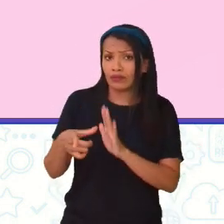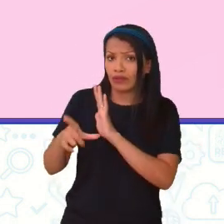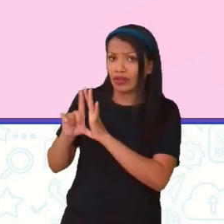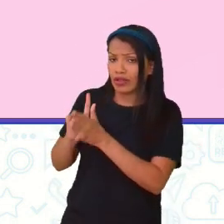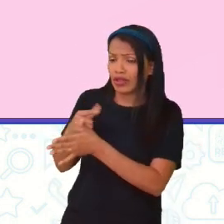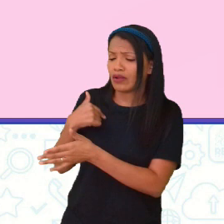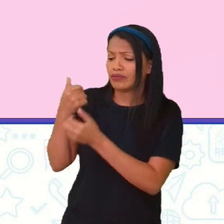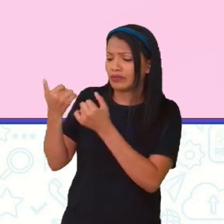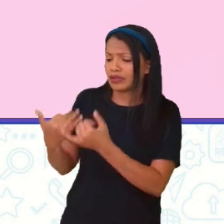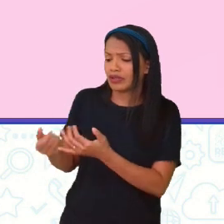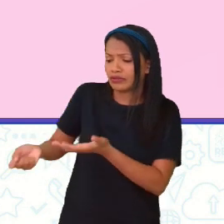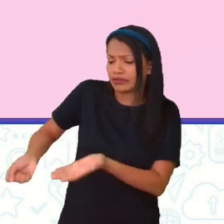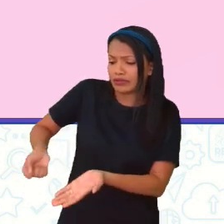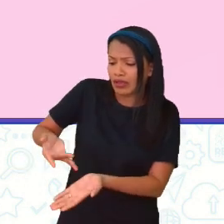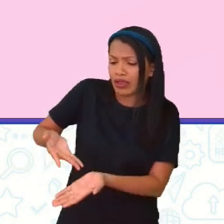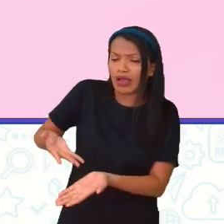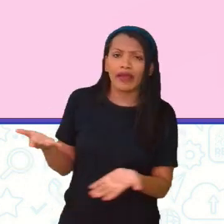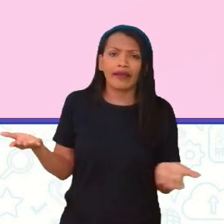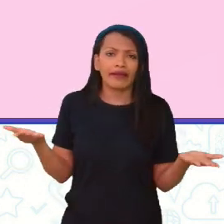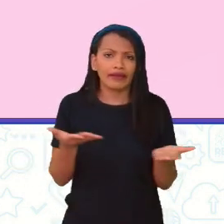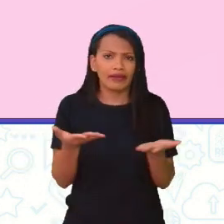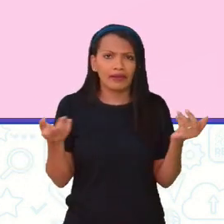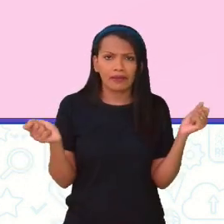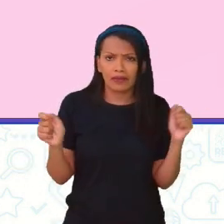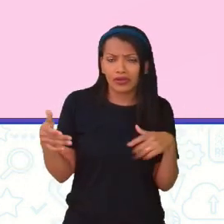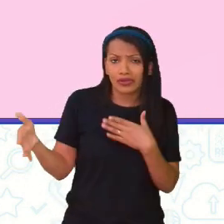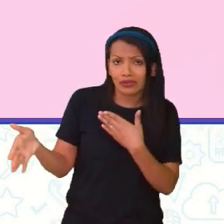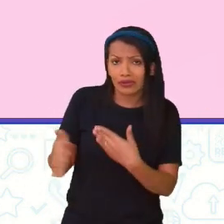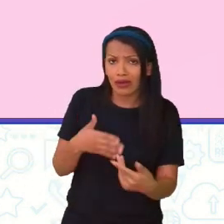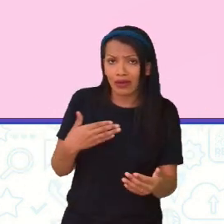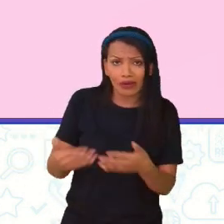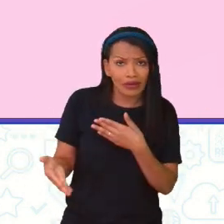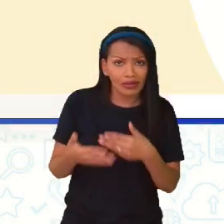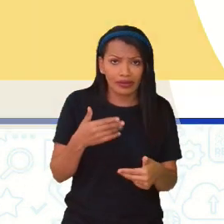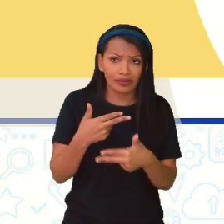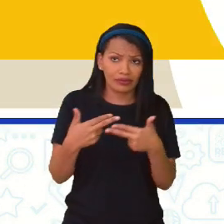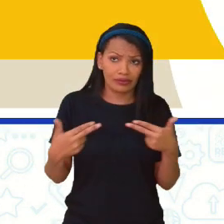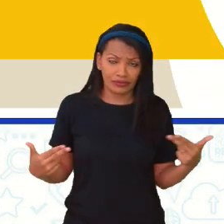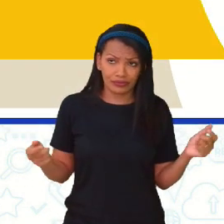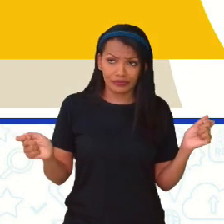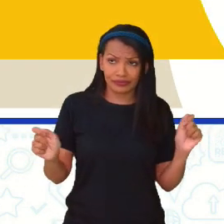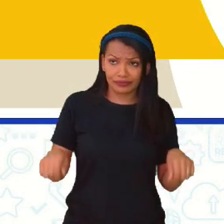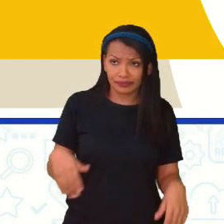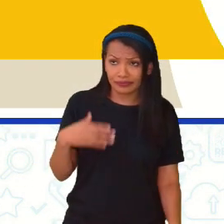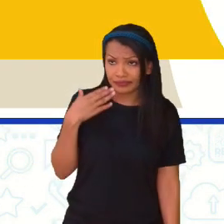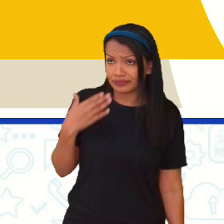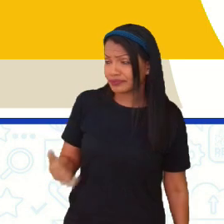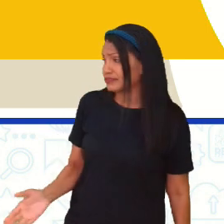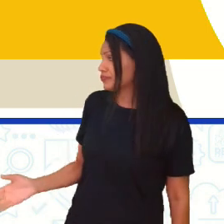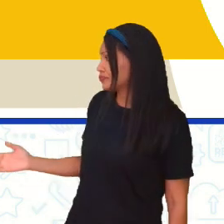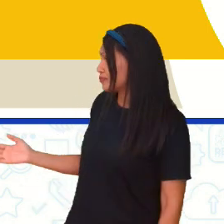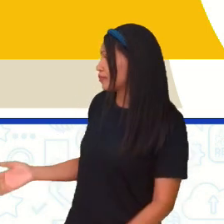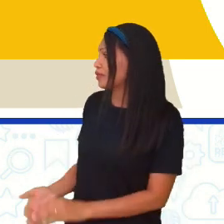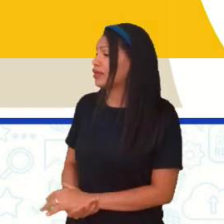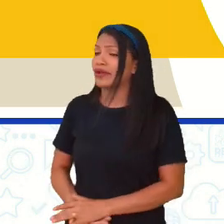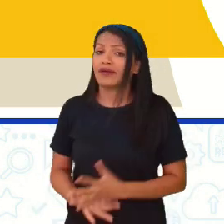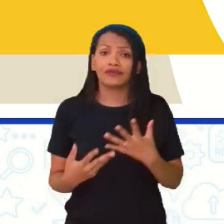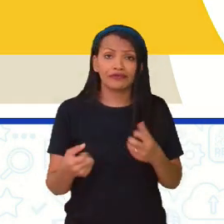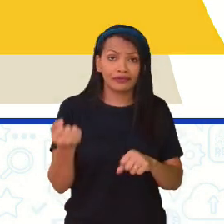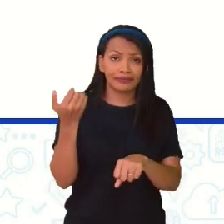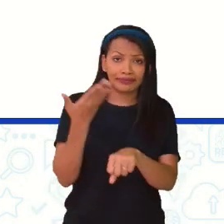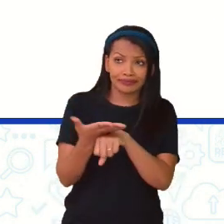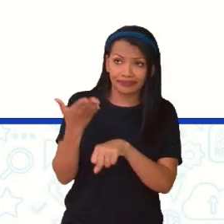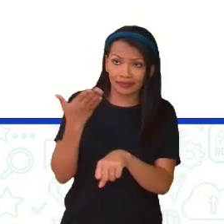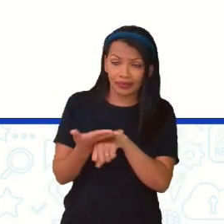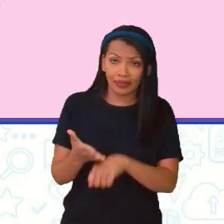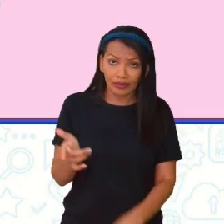mas aqui fica claro que pode ser qualquer coisa, tá? Cara ou coroa. Agora, bora praticar.